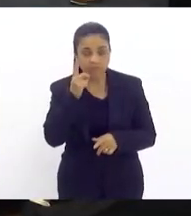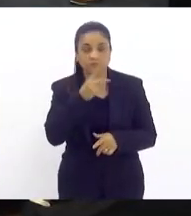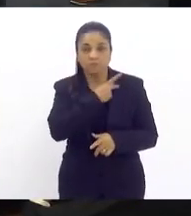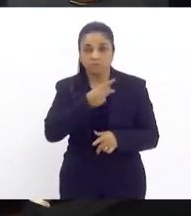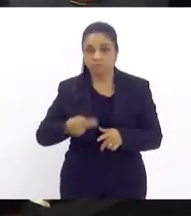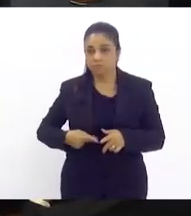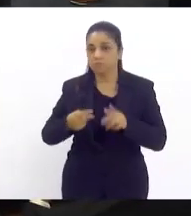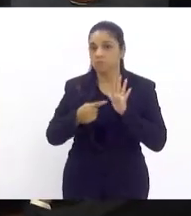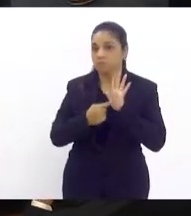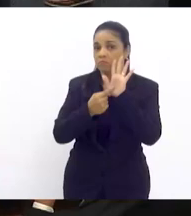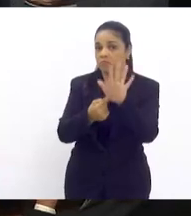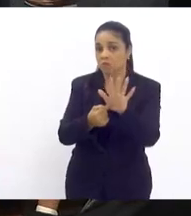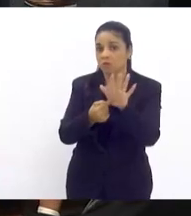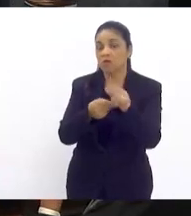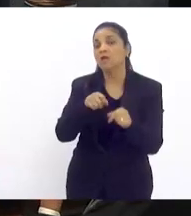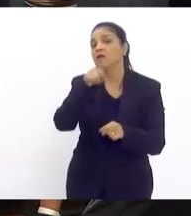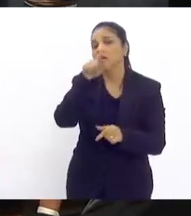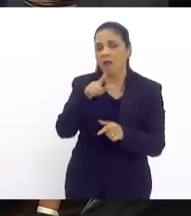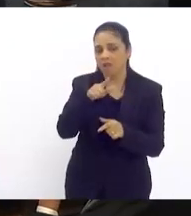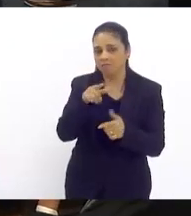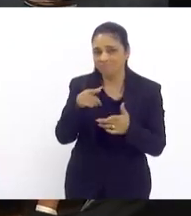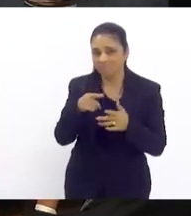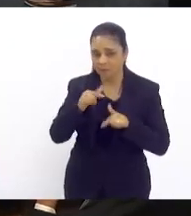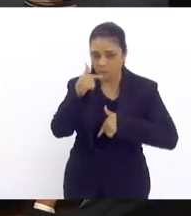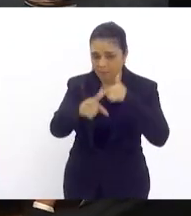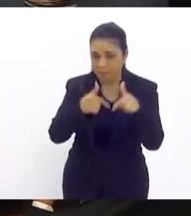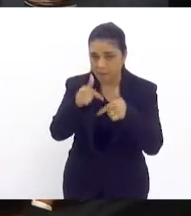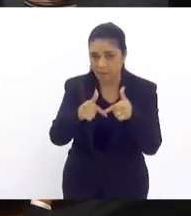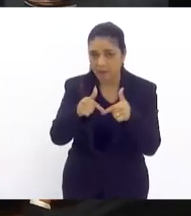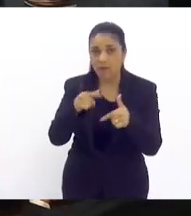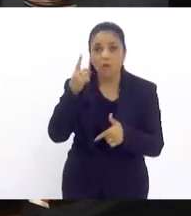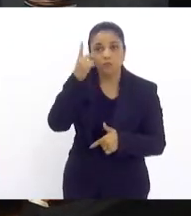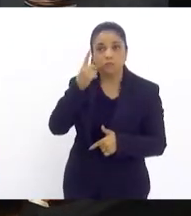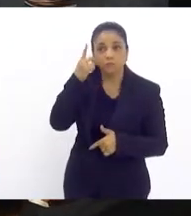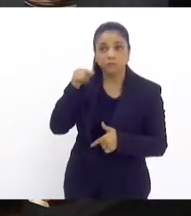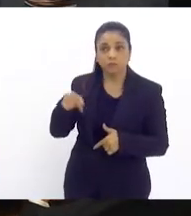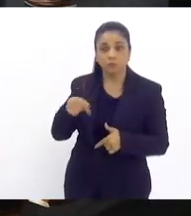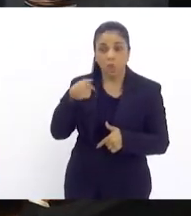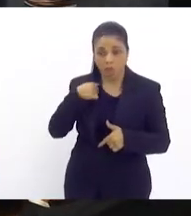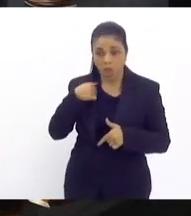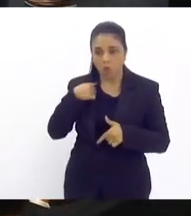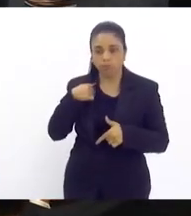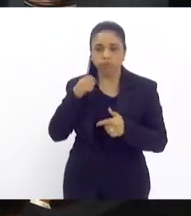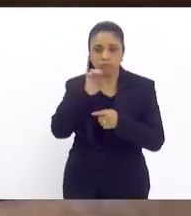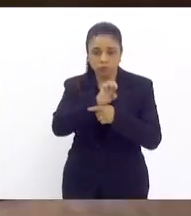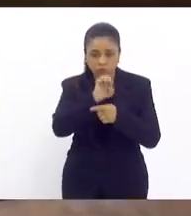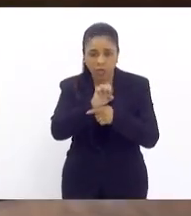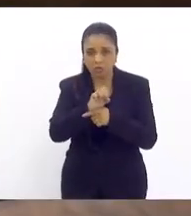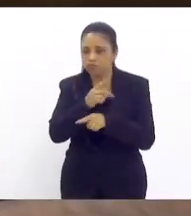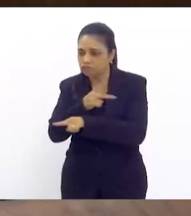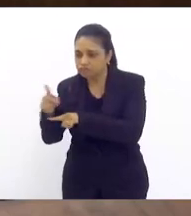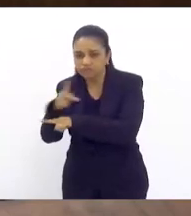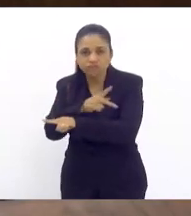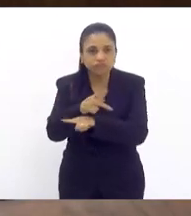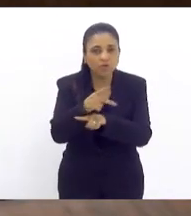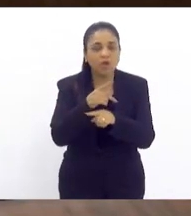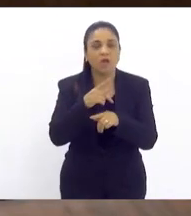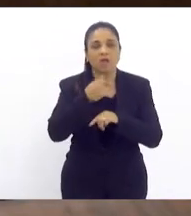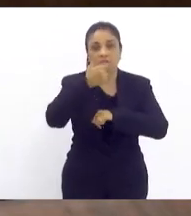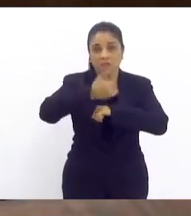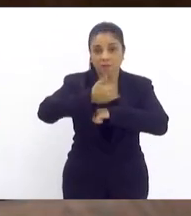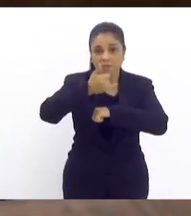que quem tá na ponta somos parlamentares eu sou um parlamentar que roda o estado todo de varre-sai é a capital